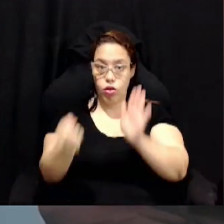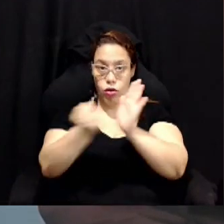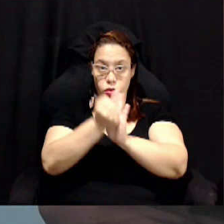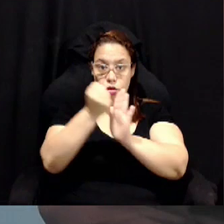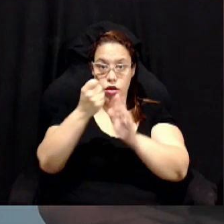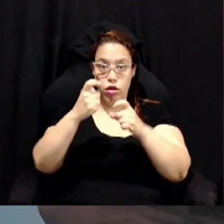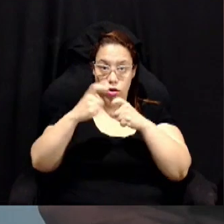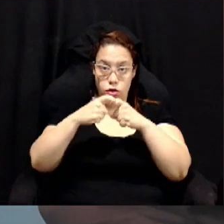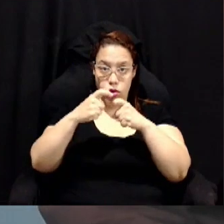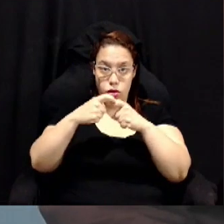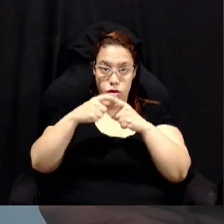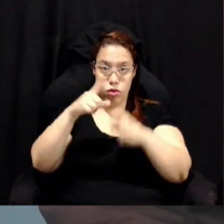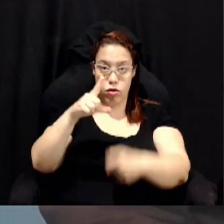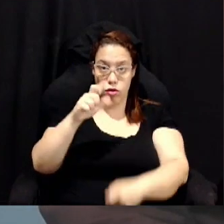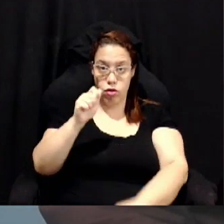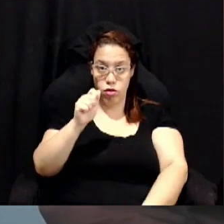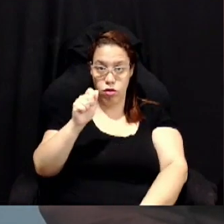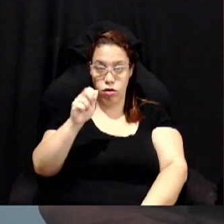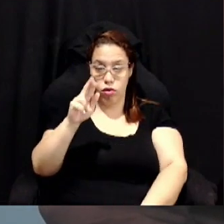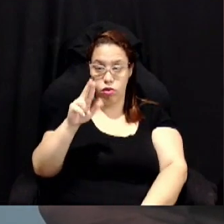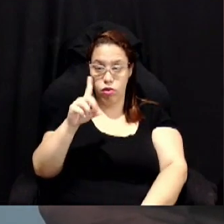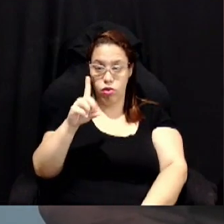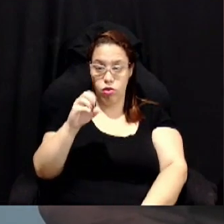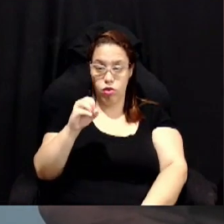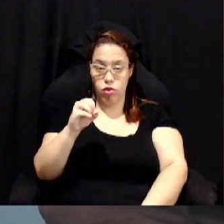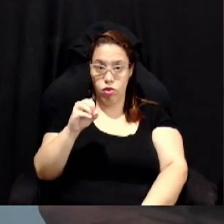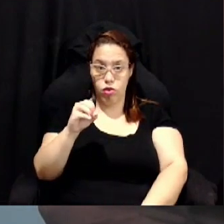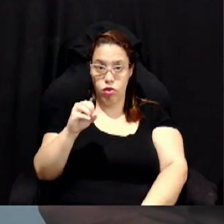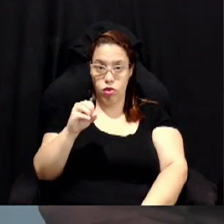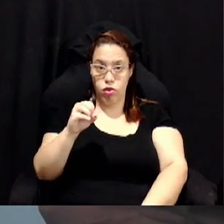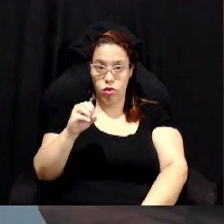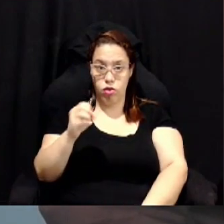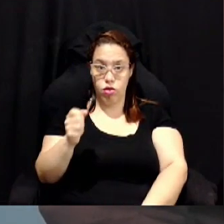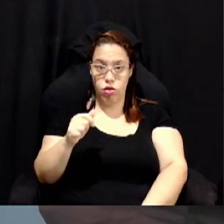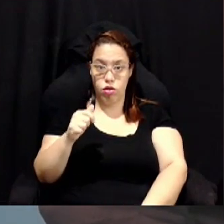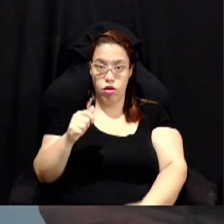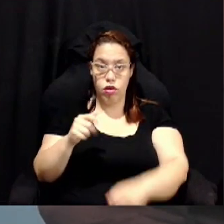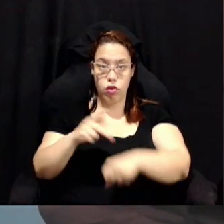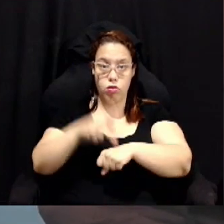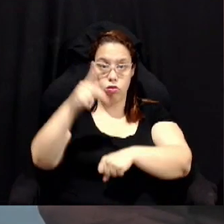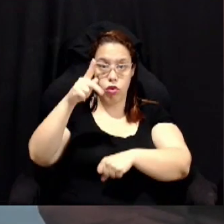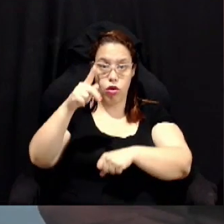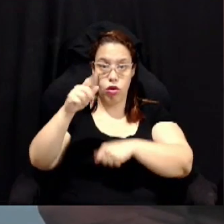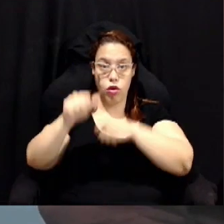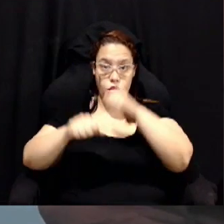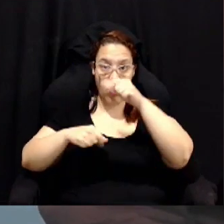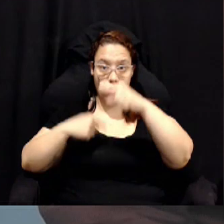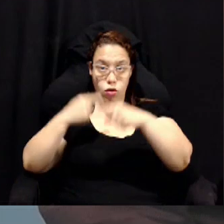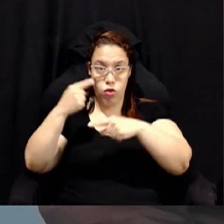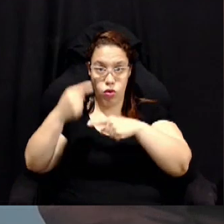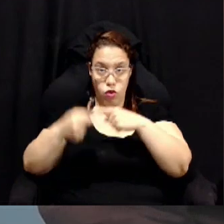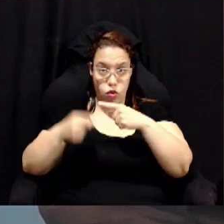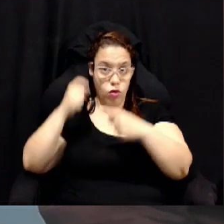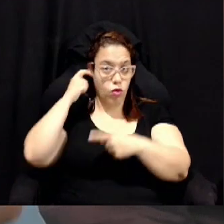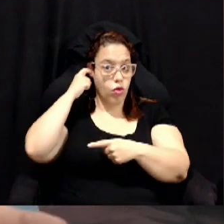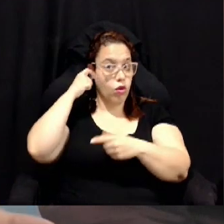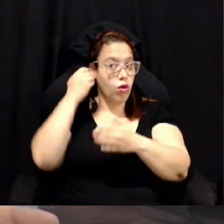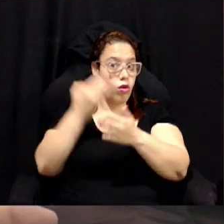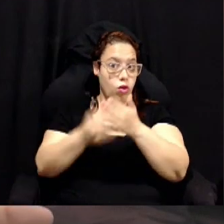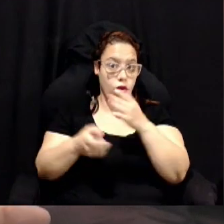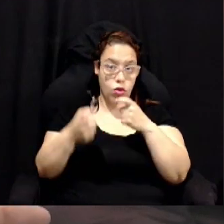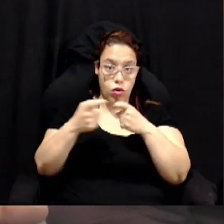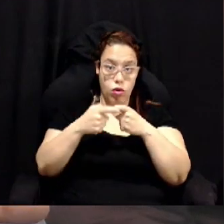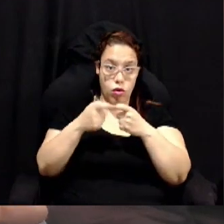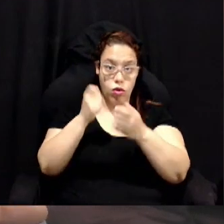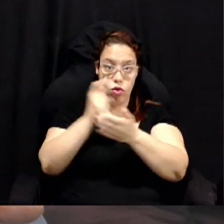o laudo dela estava vencido e colocava para renovar o laudo pós a consulta. Ou ela, para não perder a consulta, ela pagava